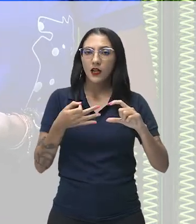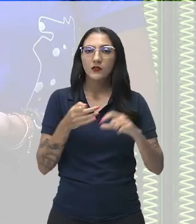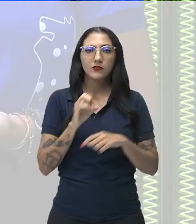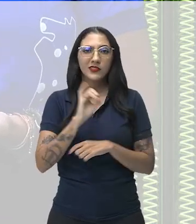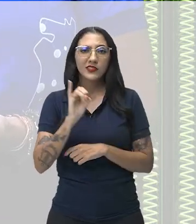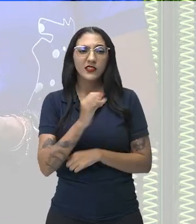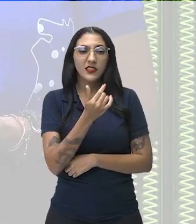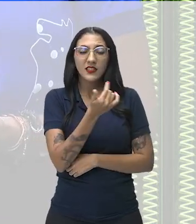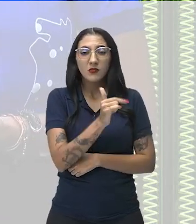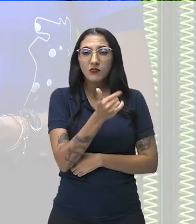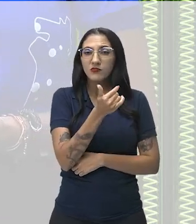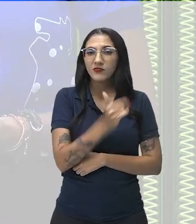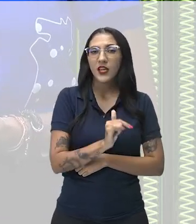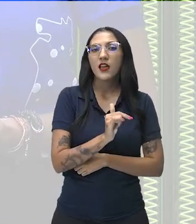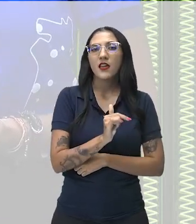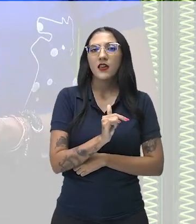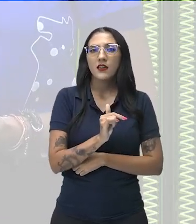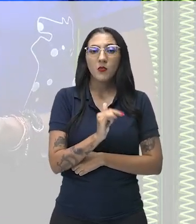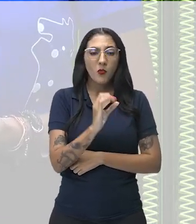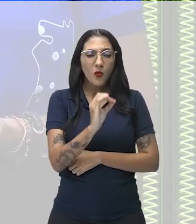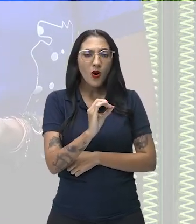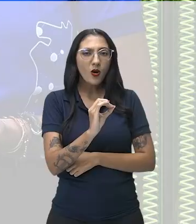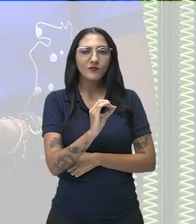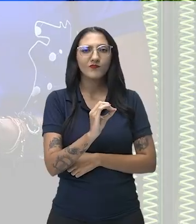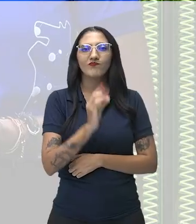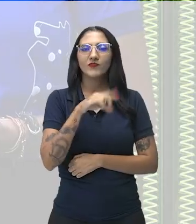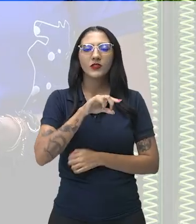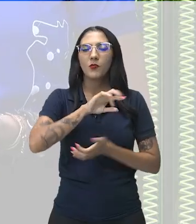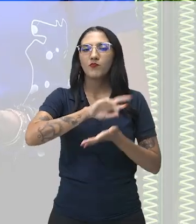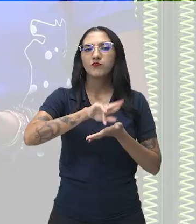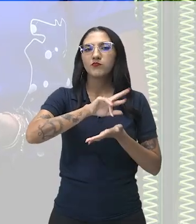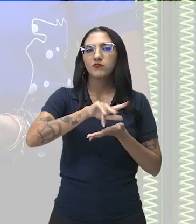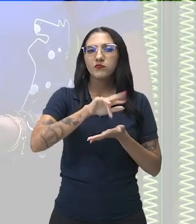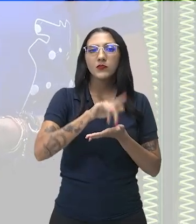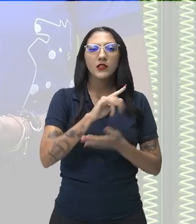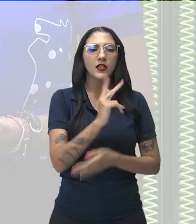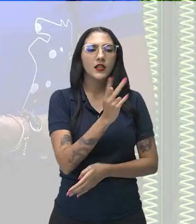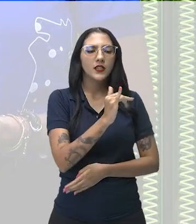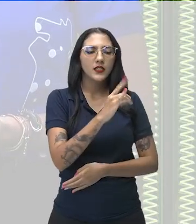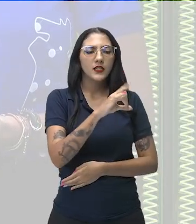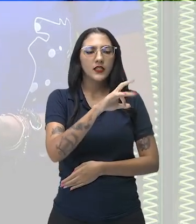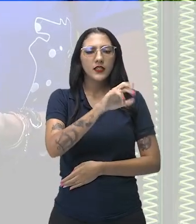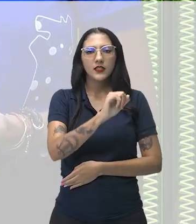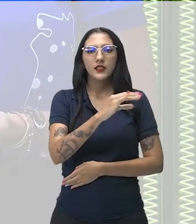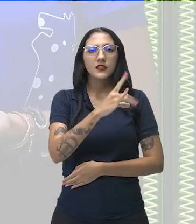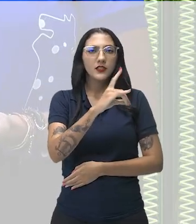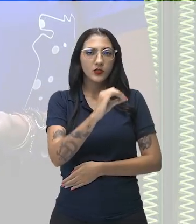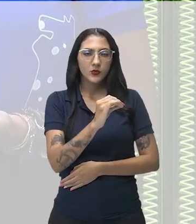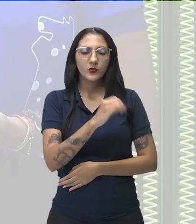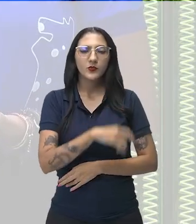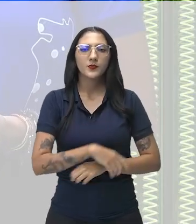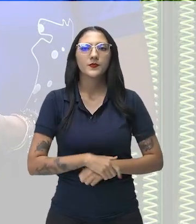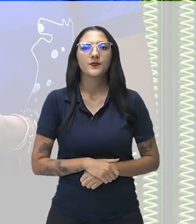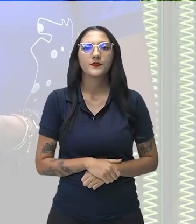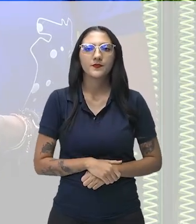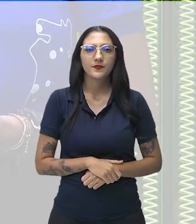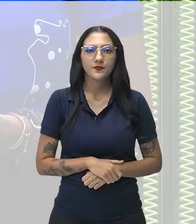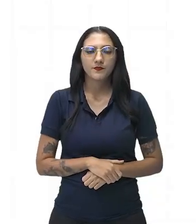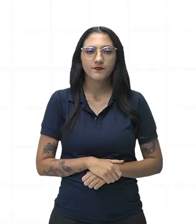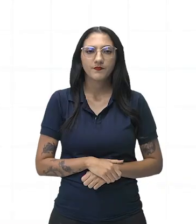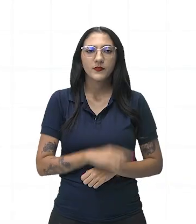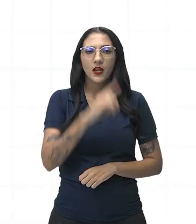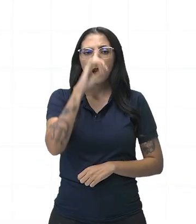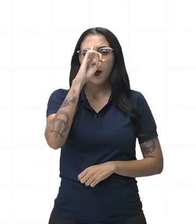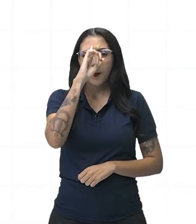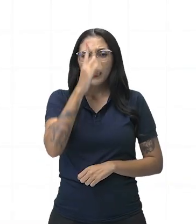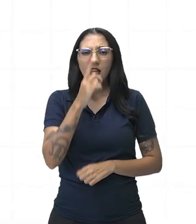tem o oxigênio, que é o símbolo O, ele se trata de um hidrácido. Alguns exemplos de